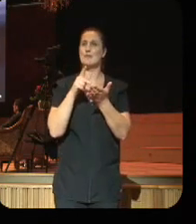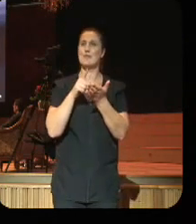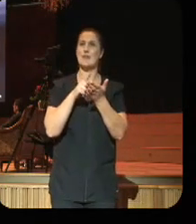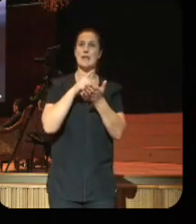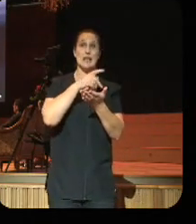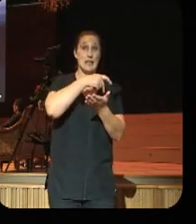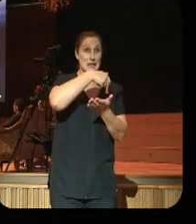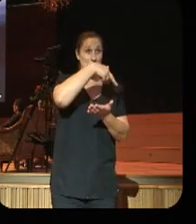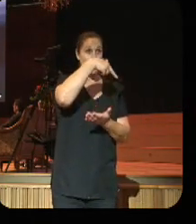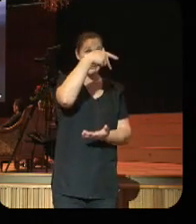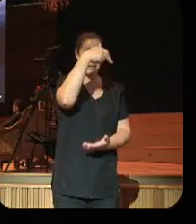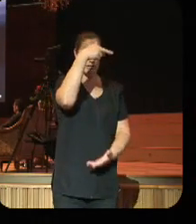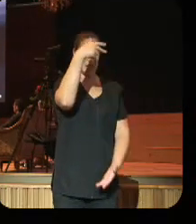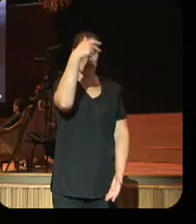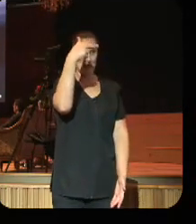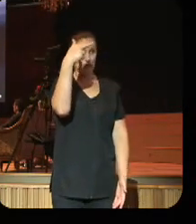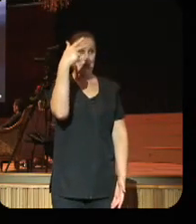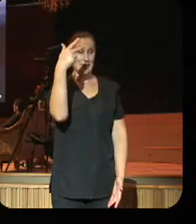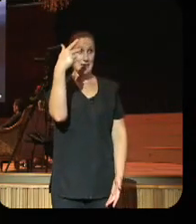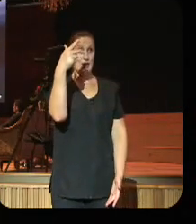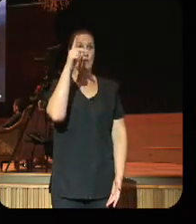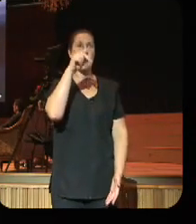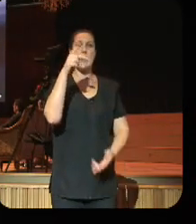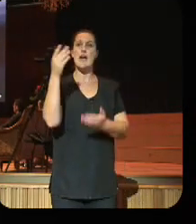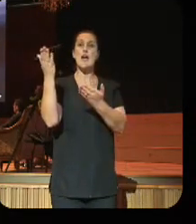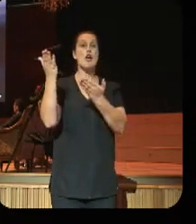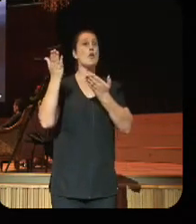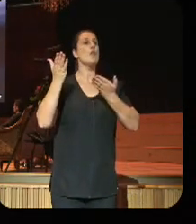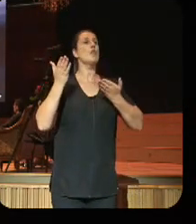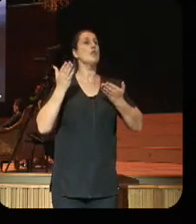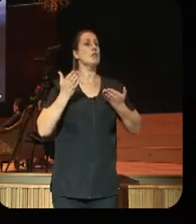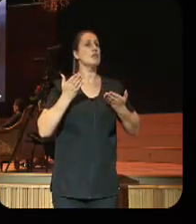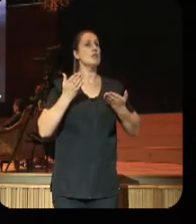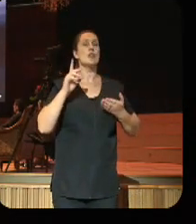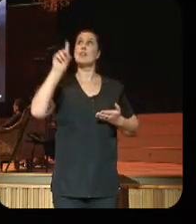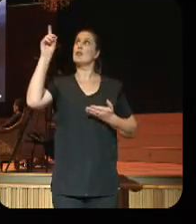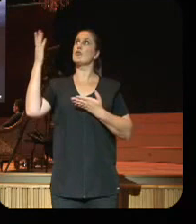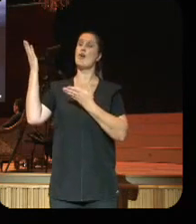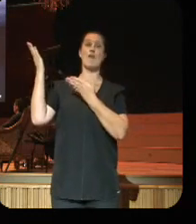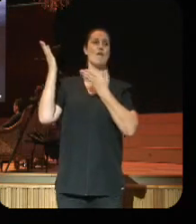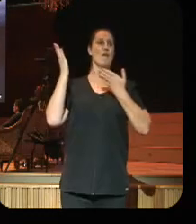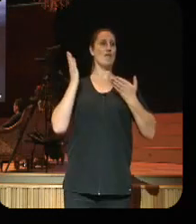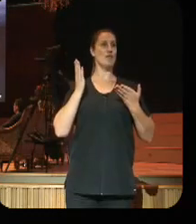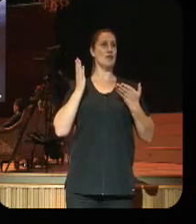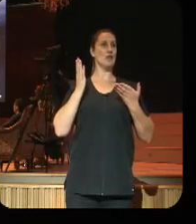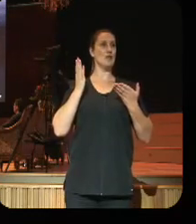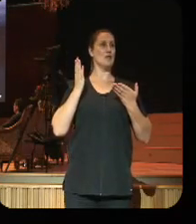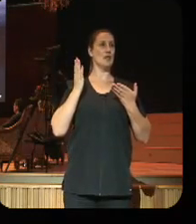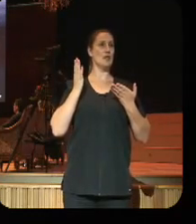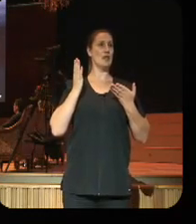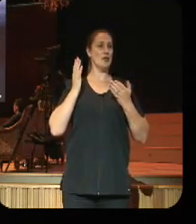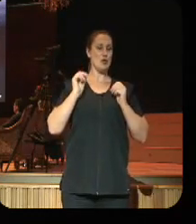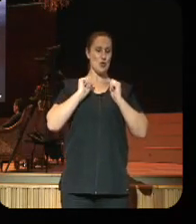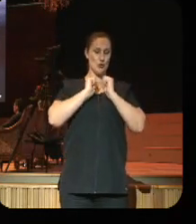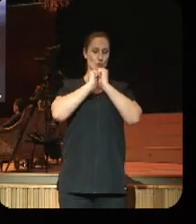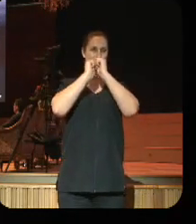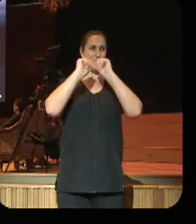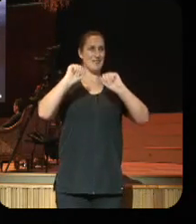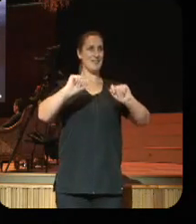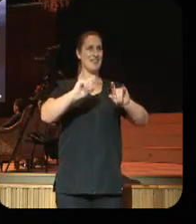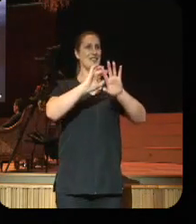Natal é o convite de Deus para a gente tomar parte na glória dele.